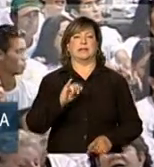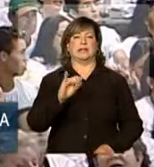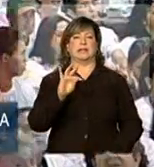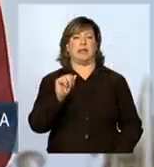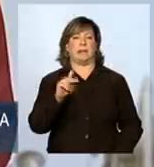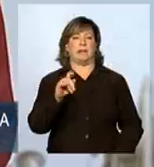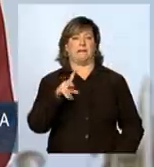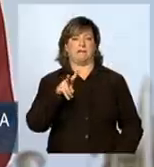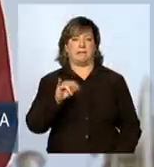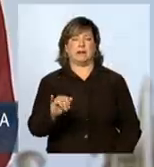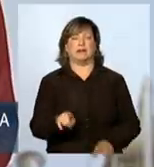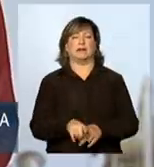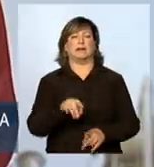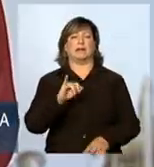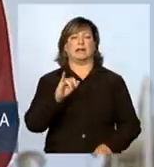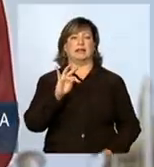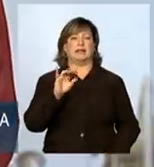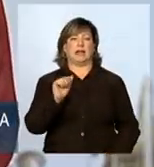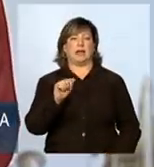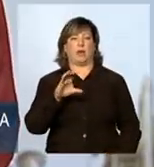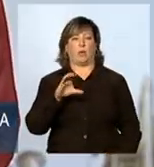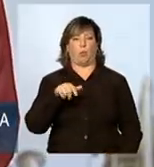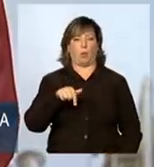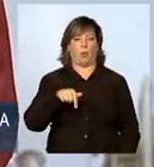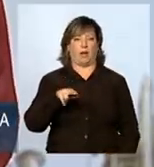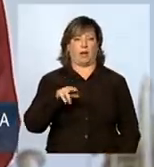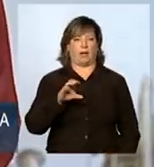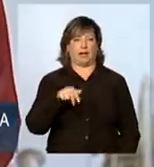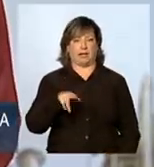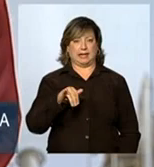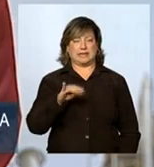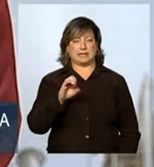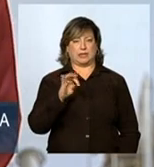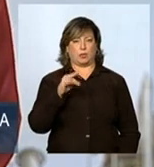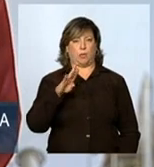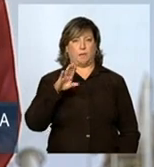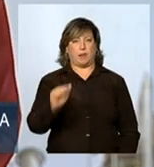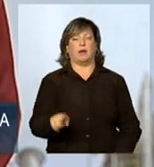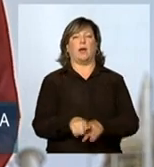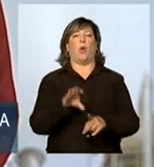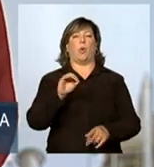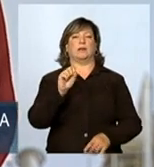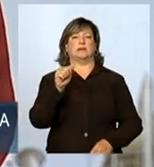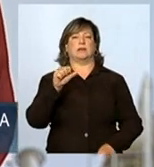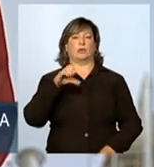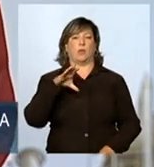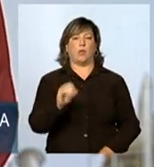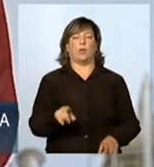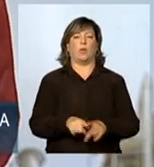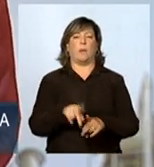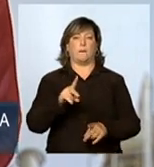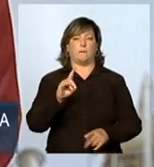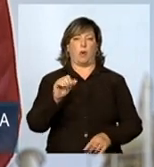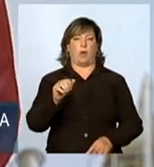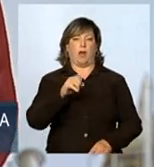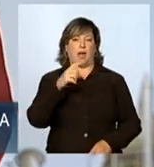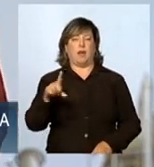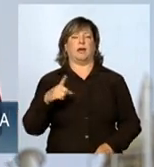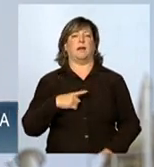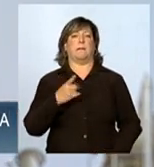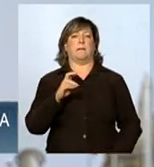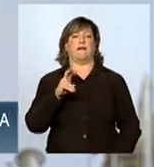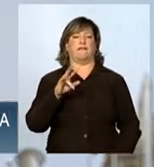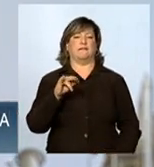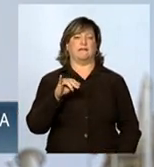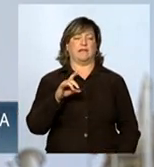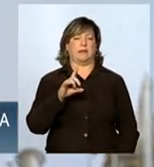Itapevi, Itaquaquecetuba, Jandira, Mauá, Osasco, Poá, Presidente